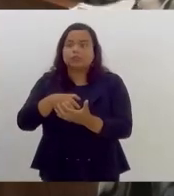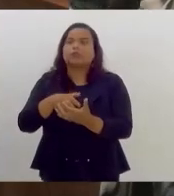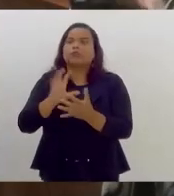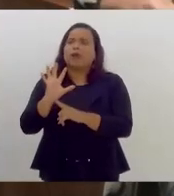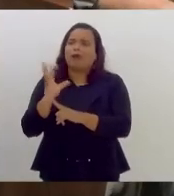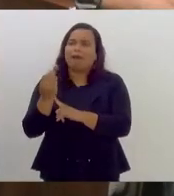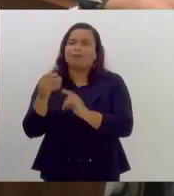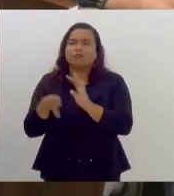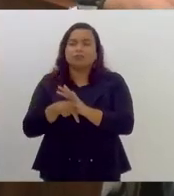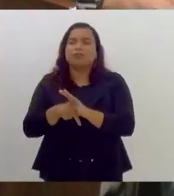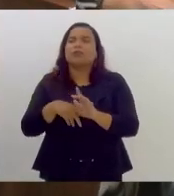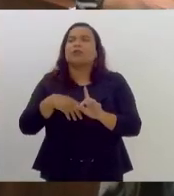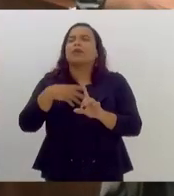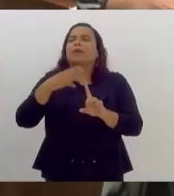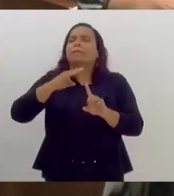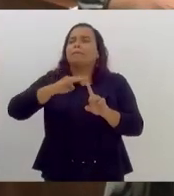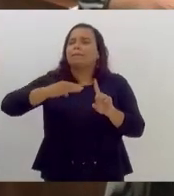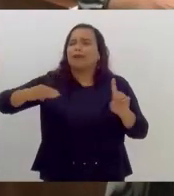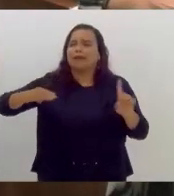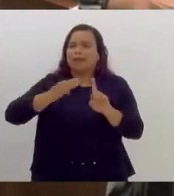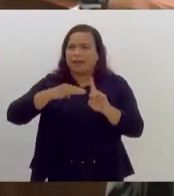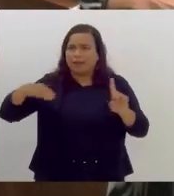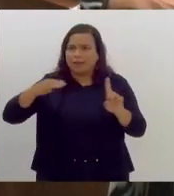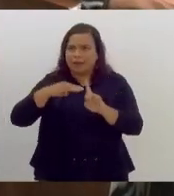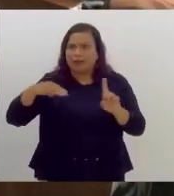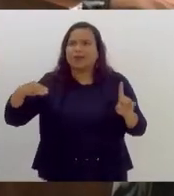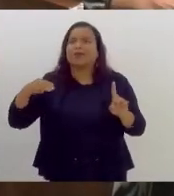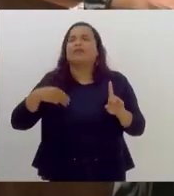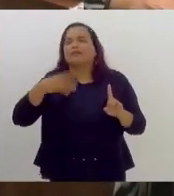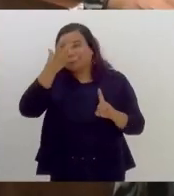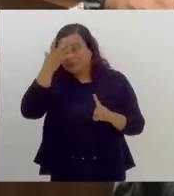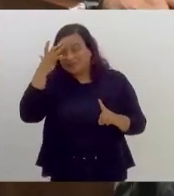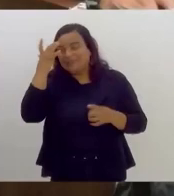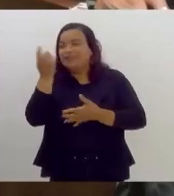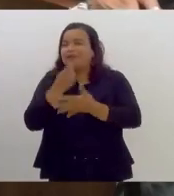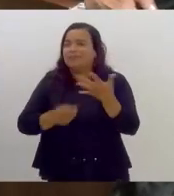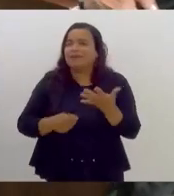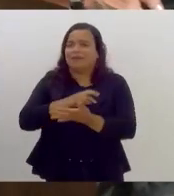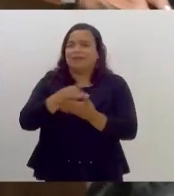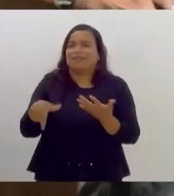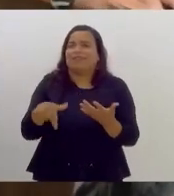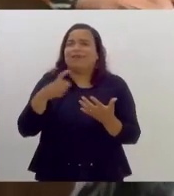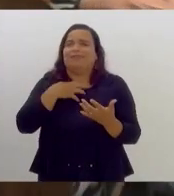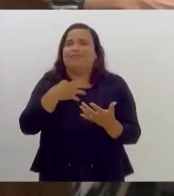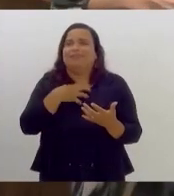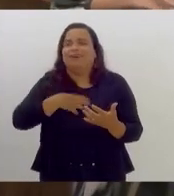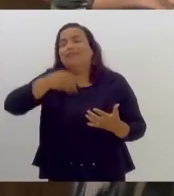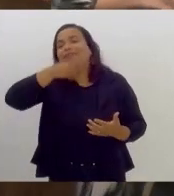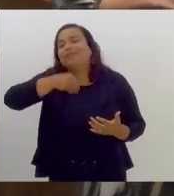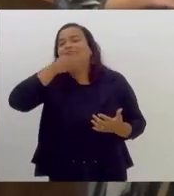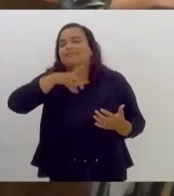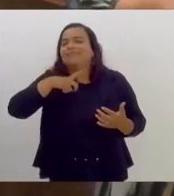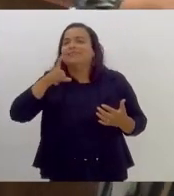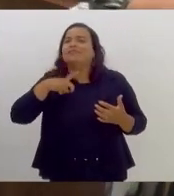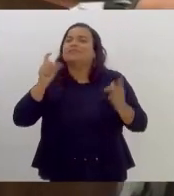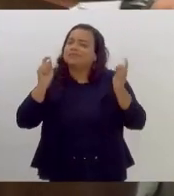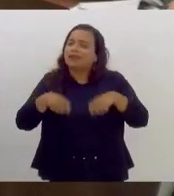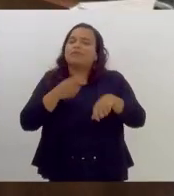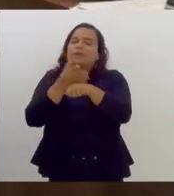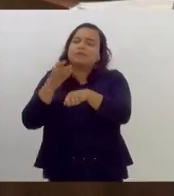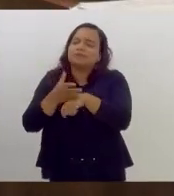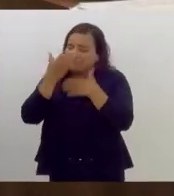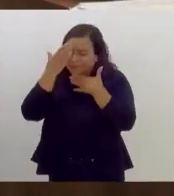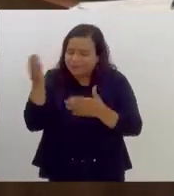Muitos jovens escritores, muitos escritores com talento tendo que ser visibilizados, tendo que ter oportunidade de suas obras circulares. Então, obrigado